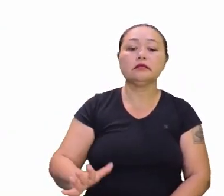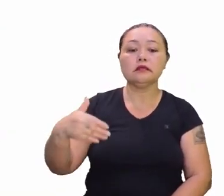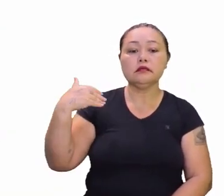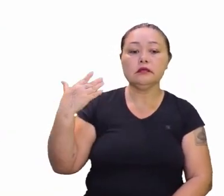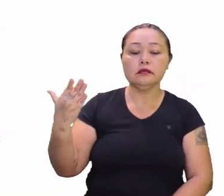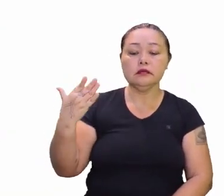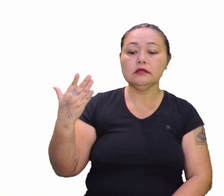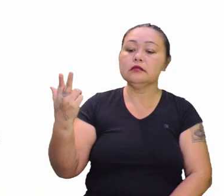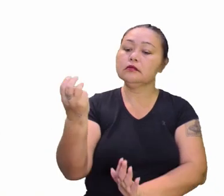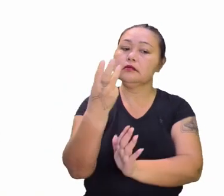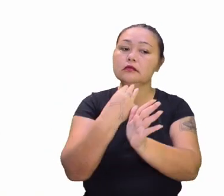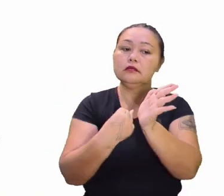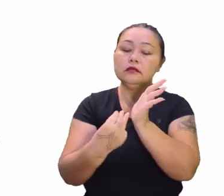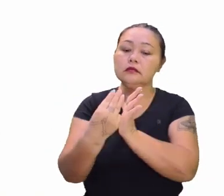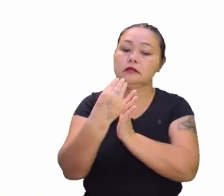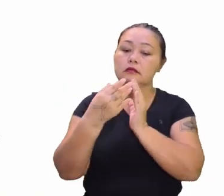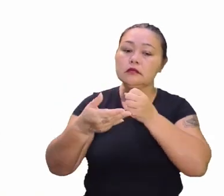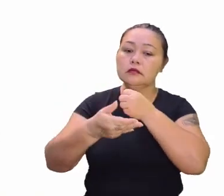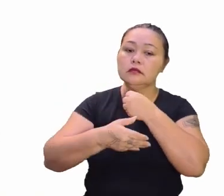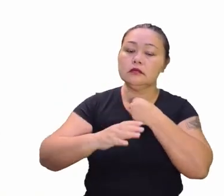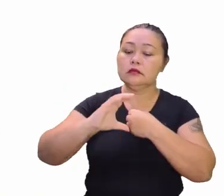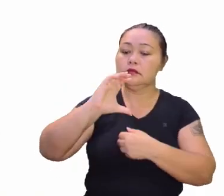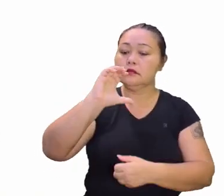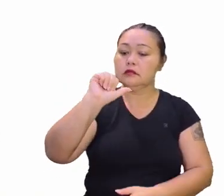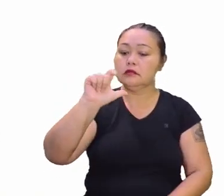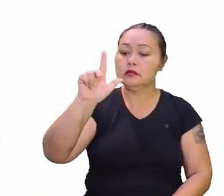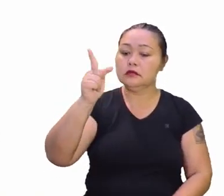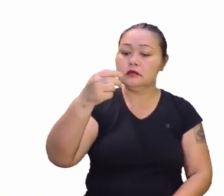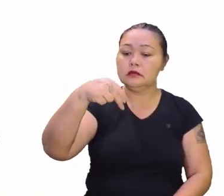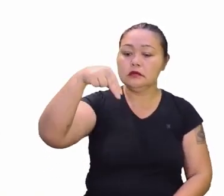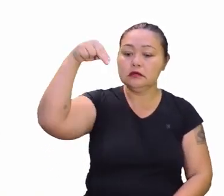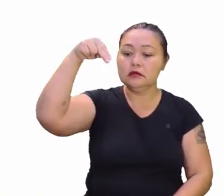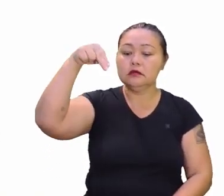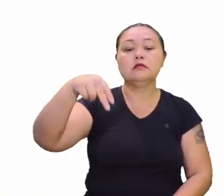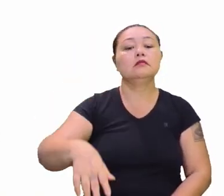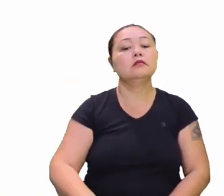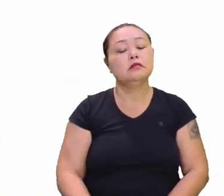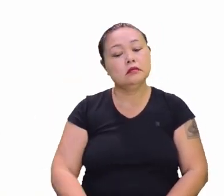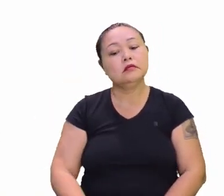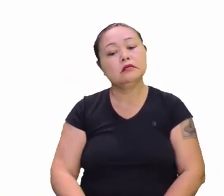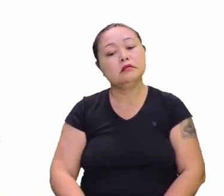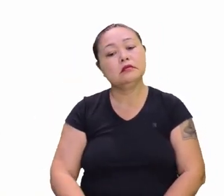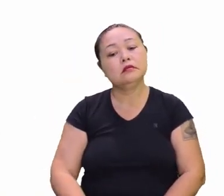Beleza, aí o mapa, né, das bases do projeto Calha Norte. Muito bem.